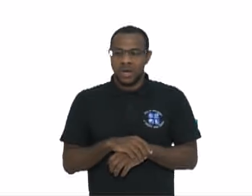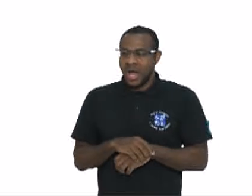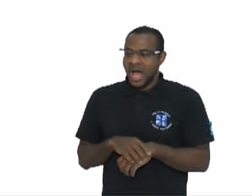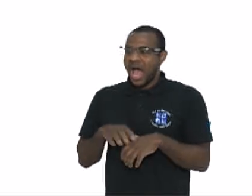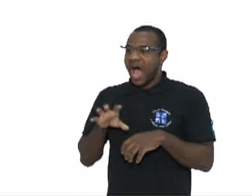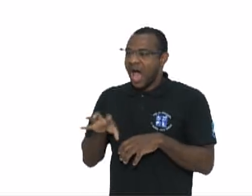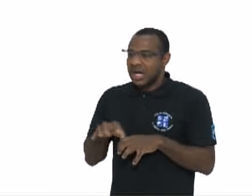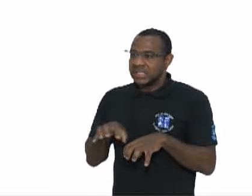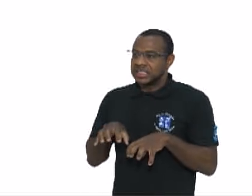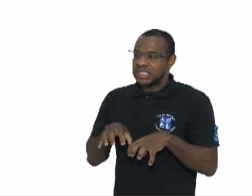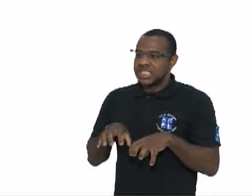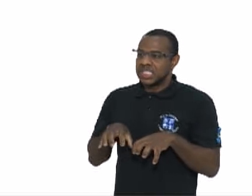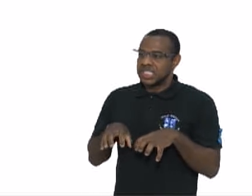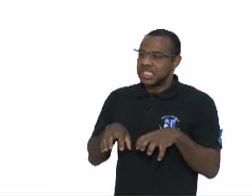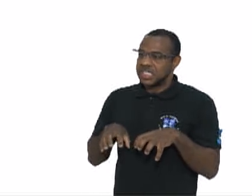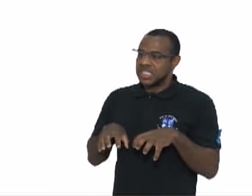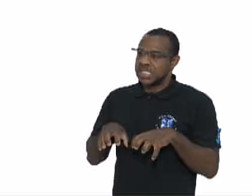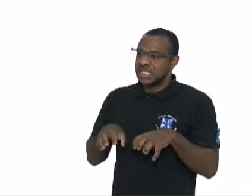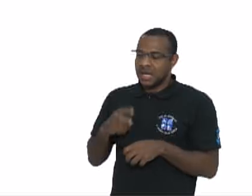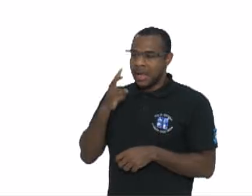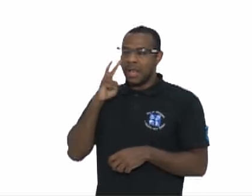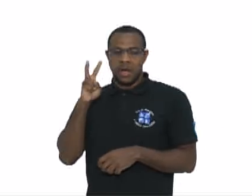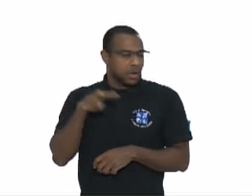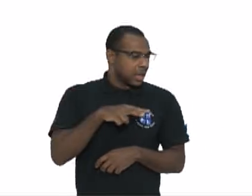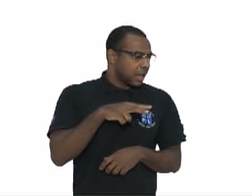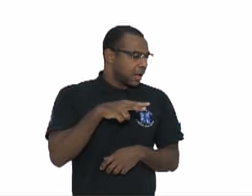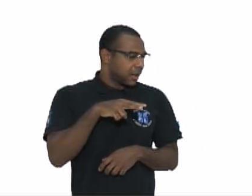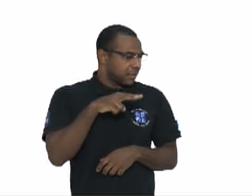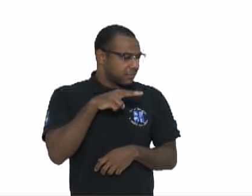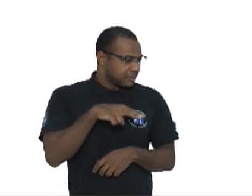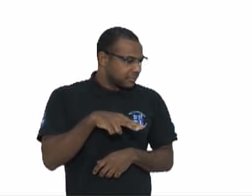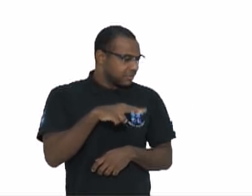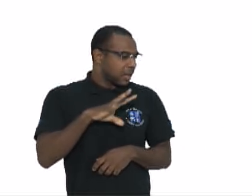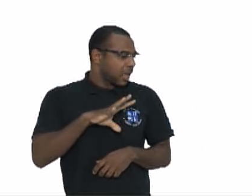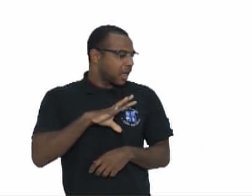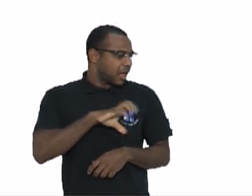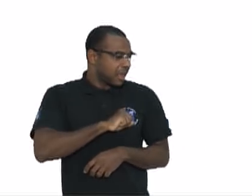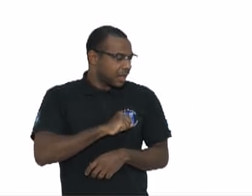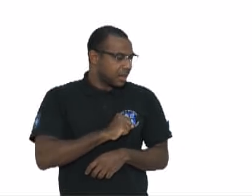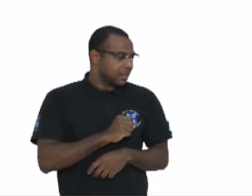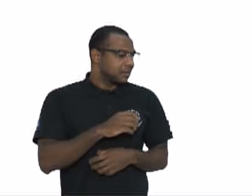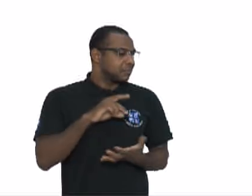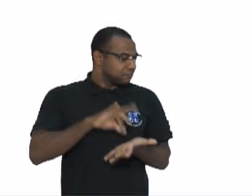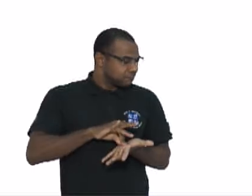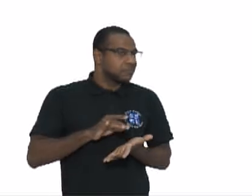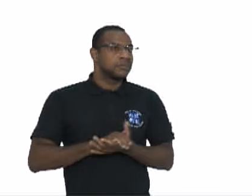latir. Ela olhava-o sob os cabelos, fascinada, séria.